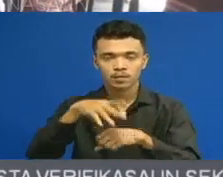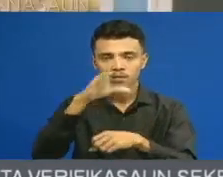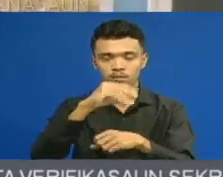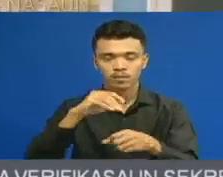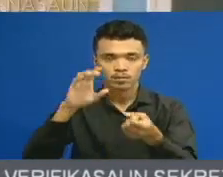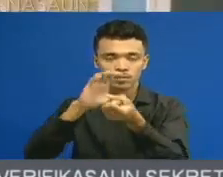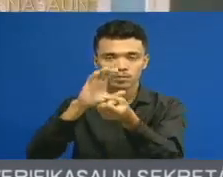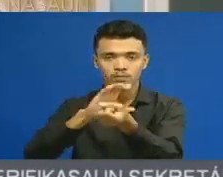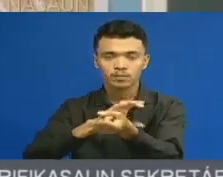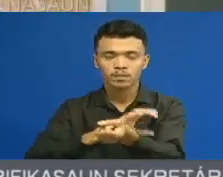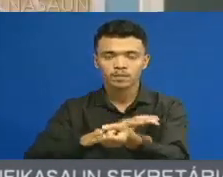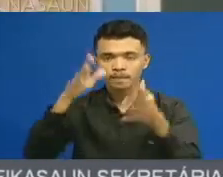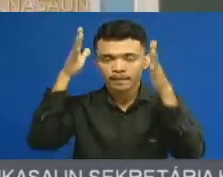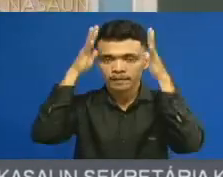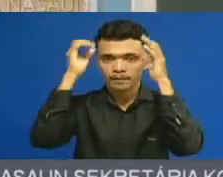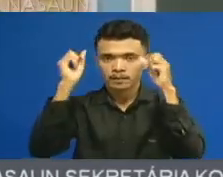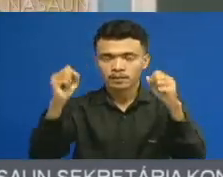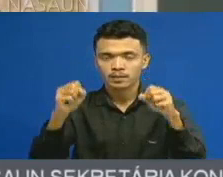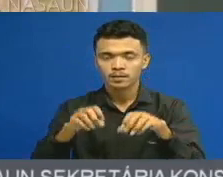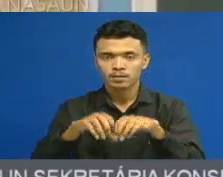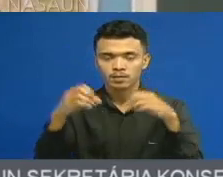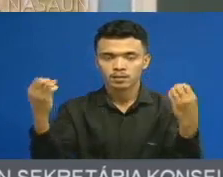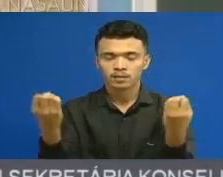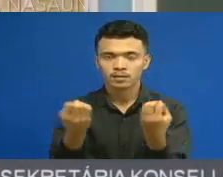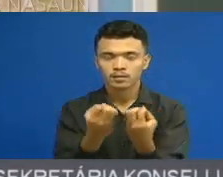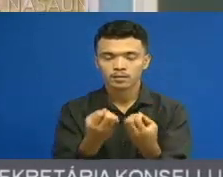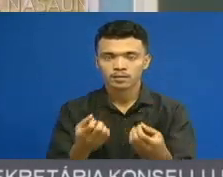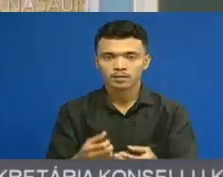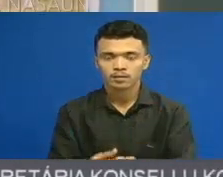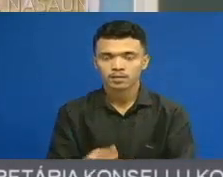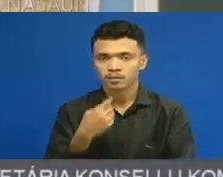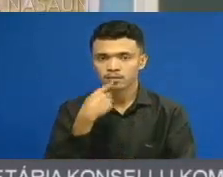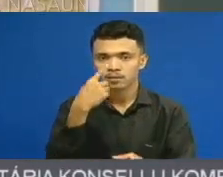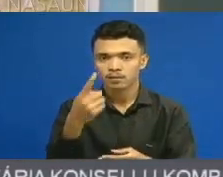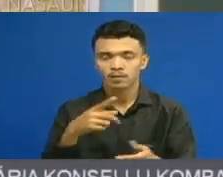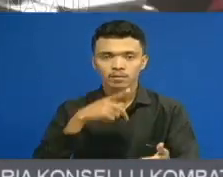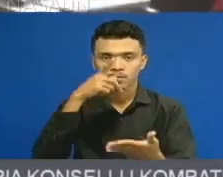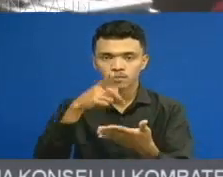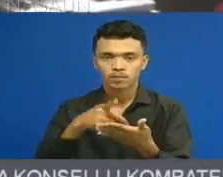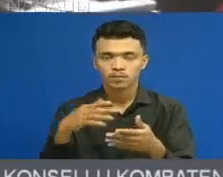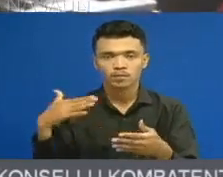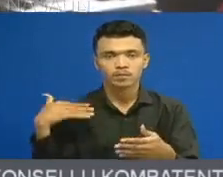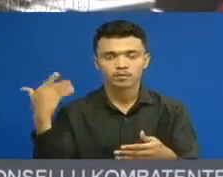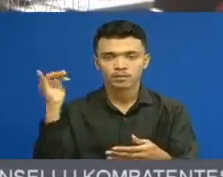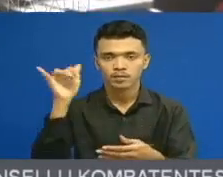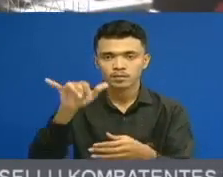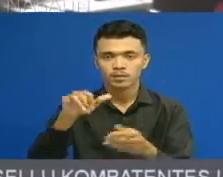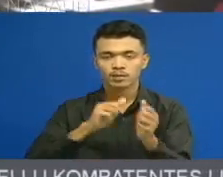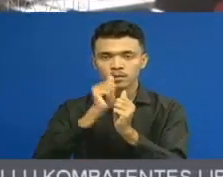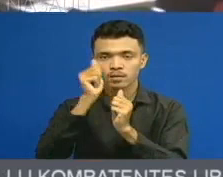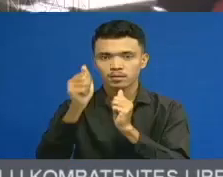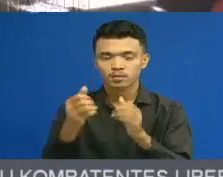computador. Presidente Friends of Los Palos Mornington Península hateten pedido nebe jovens sira hato